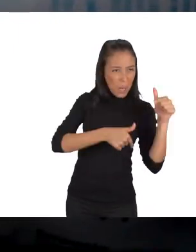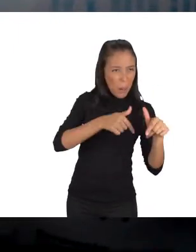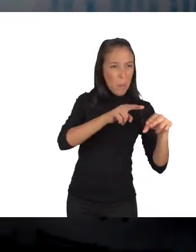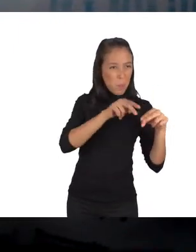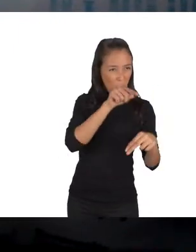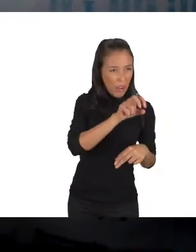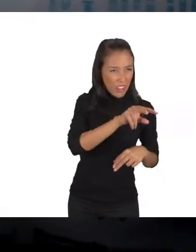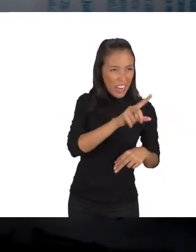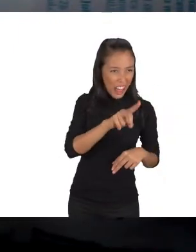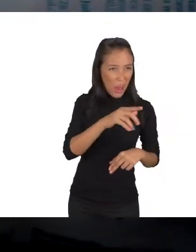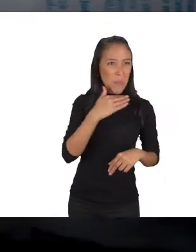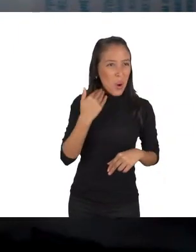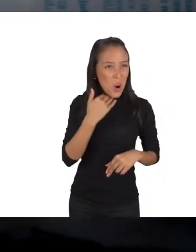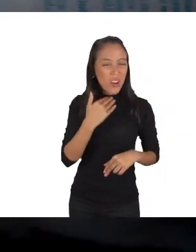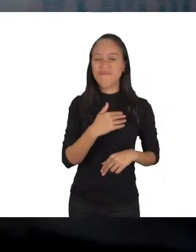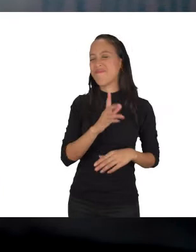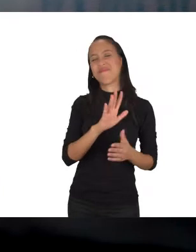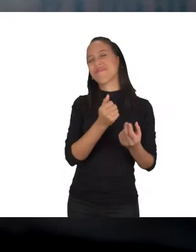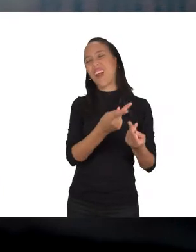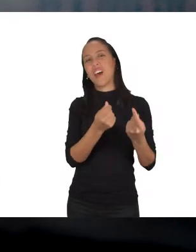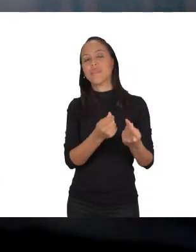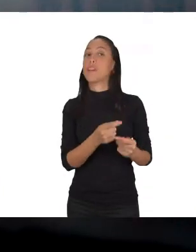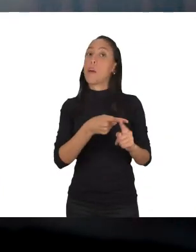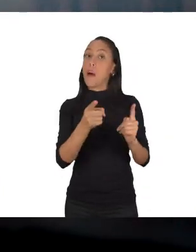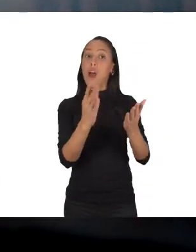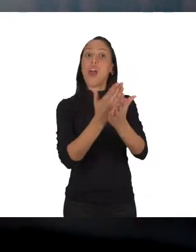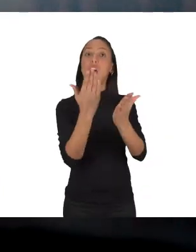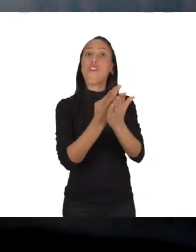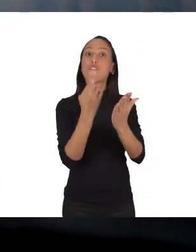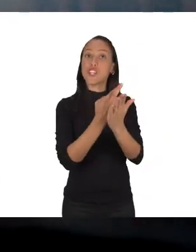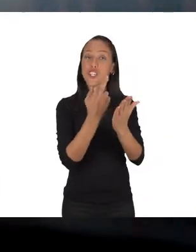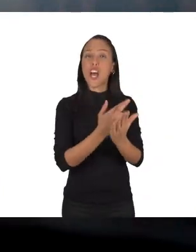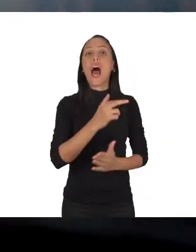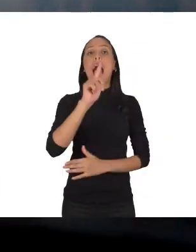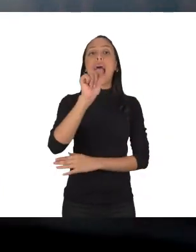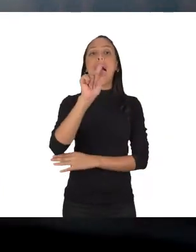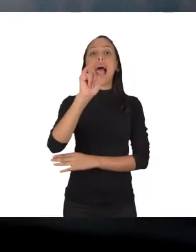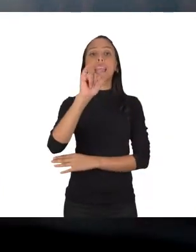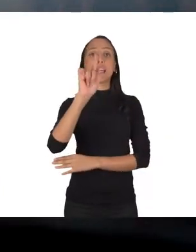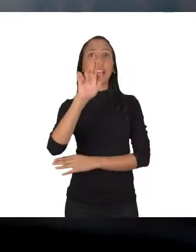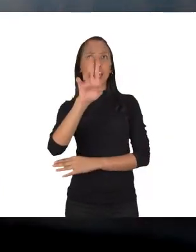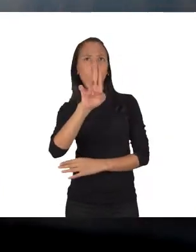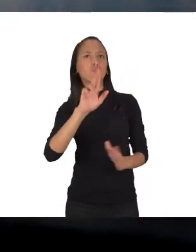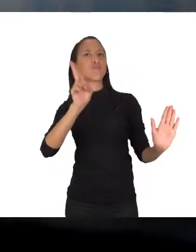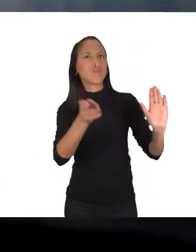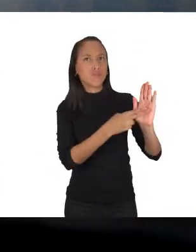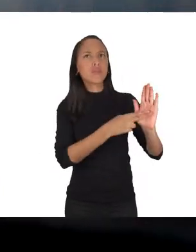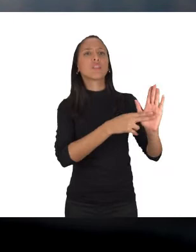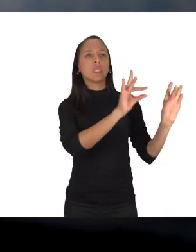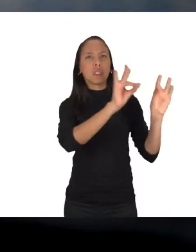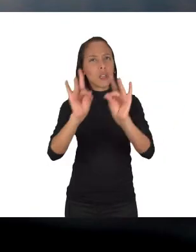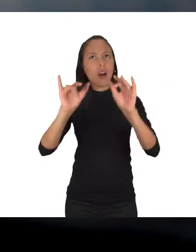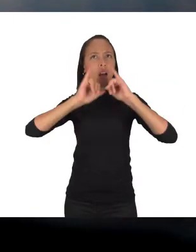dados epidemiológicos apresentados inclusive na revista Galileu, médicos do Rio Grande do Sul, de Santa Catarina, em eventos, eles têm alertado para